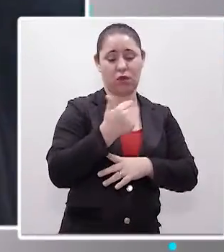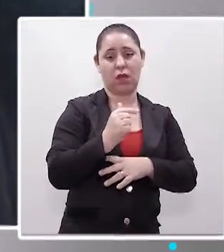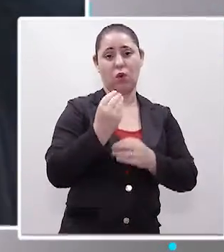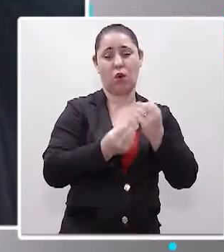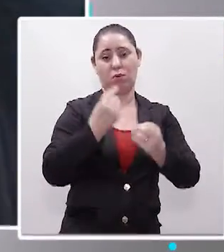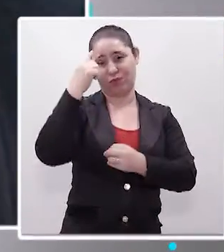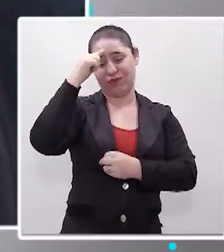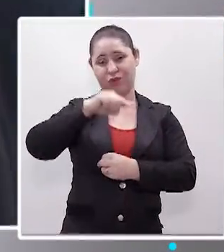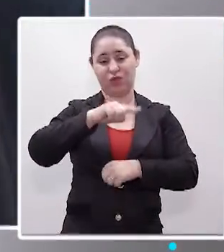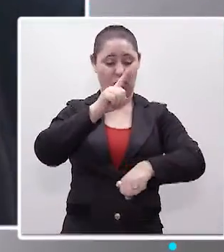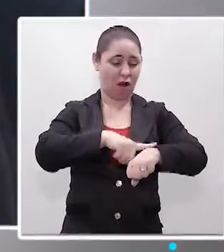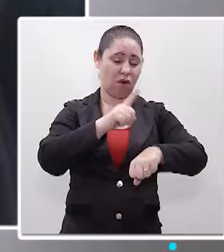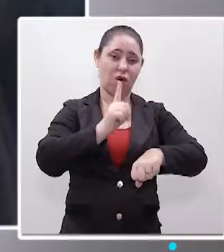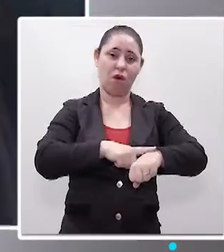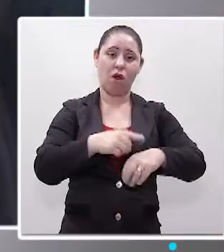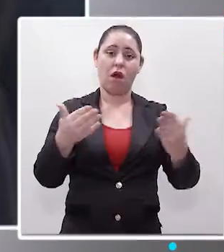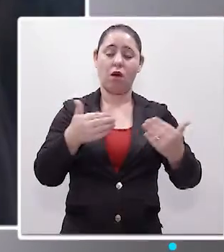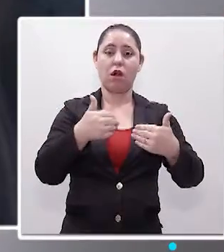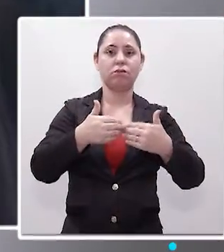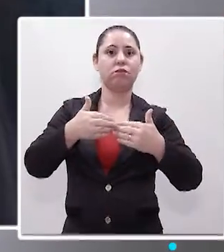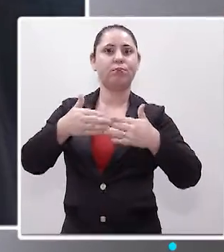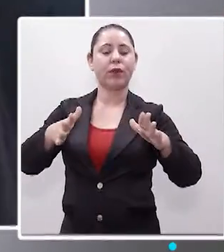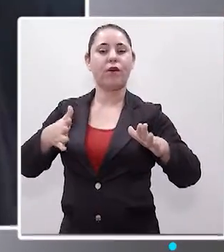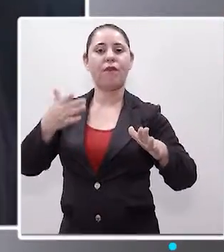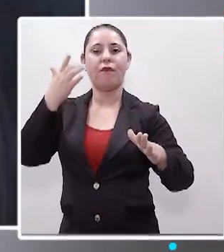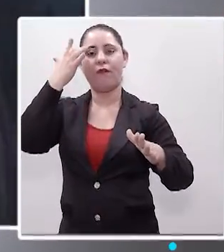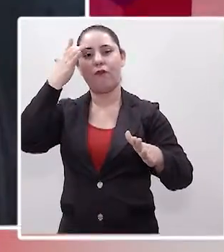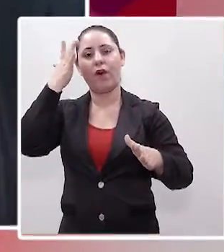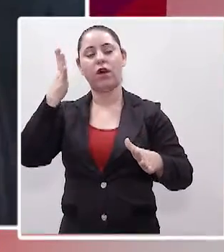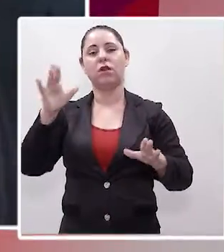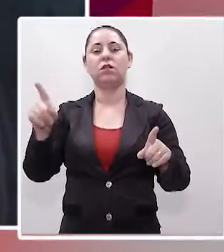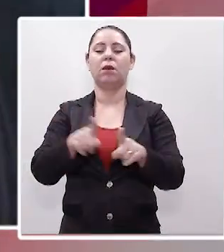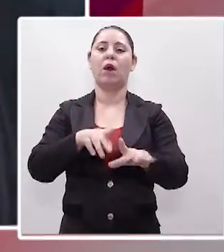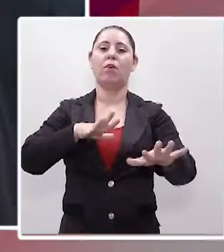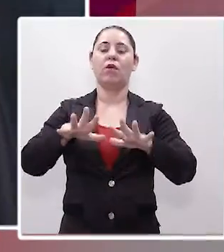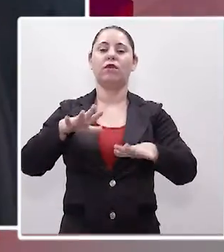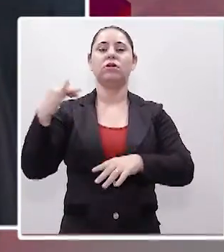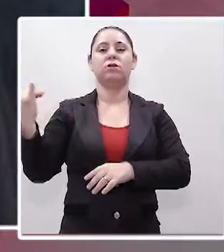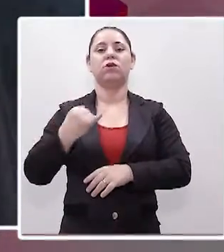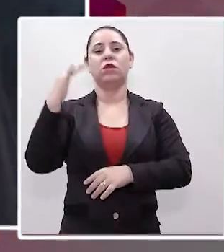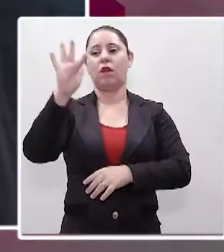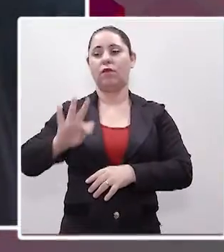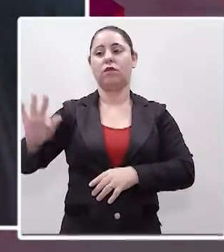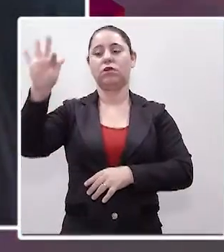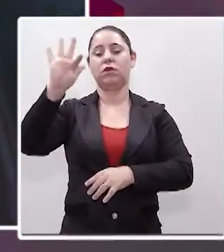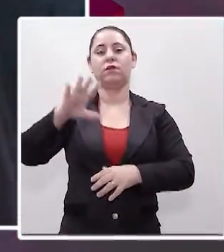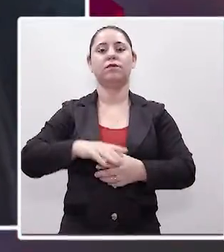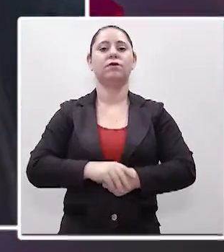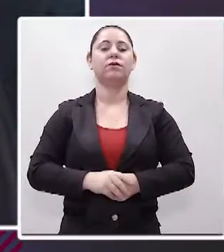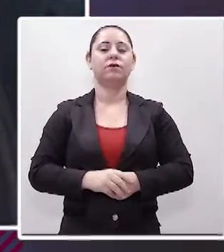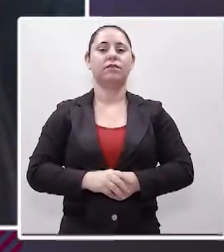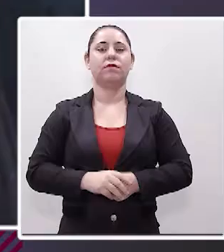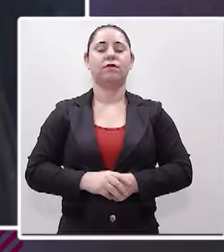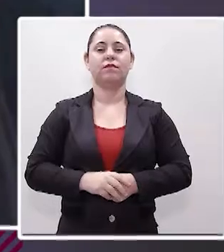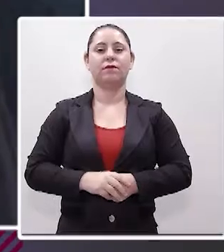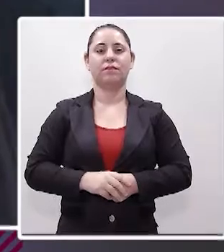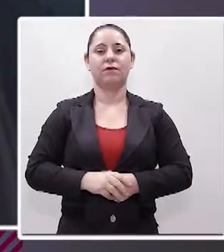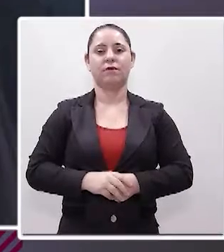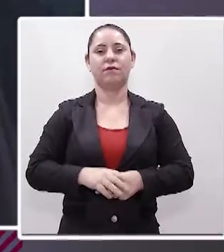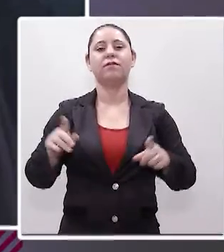podia participar naquele dia, naquele horário. Então, isso também é um movimento bem importante das